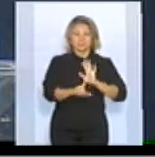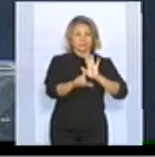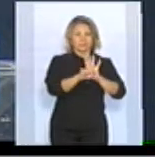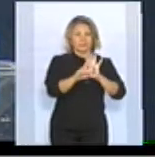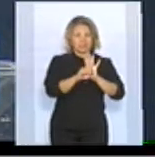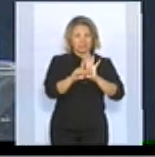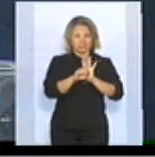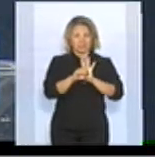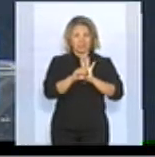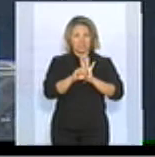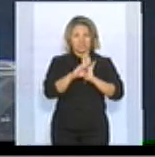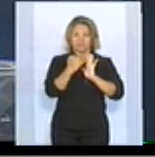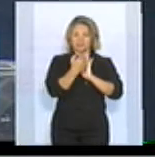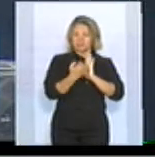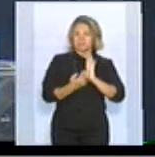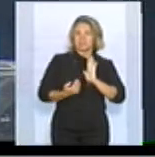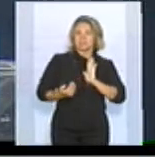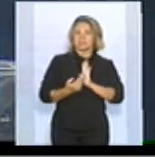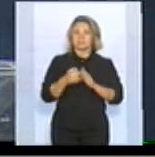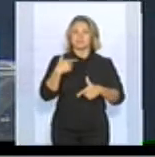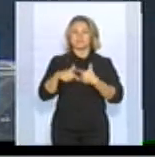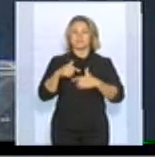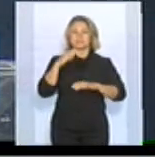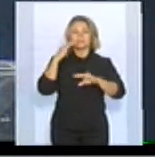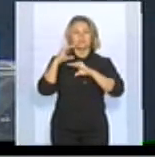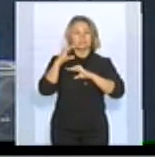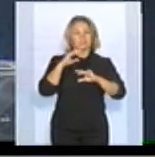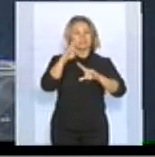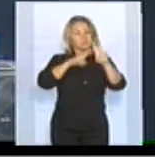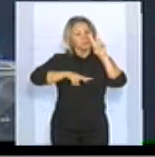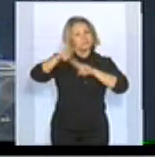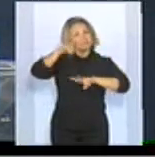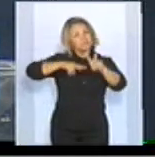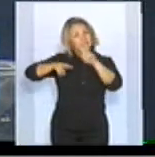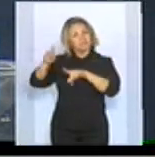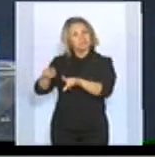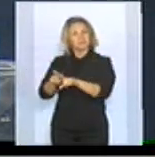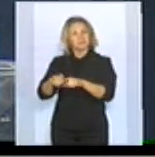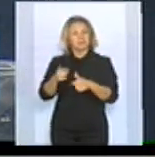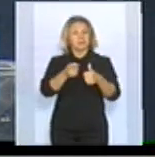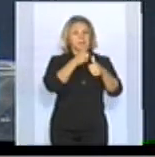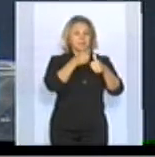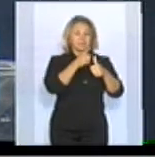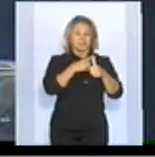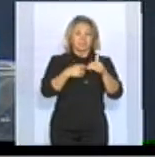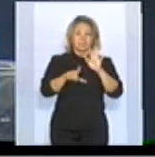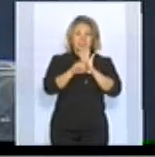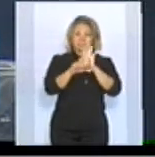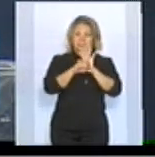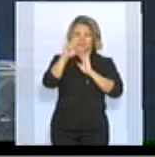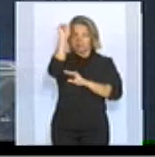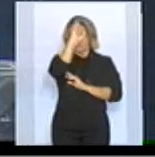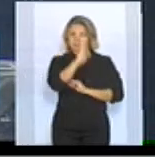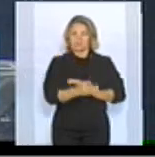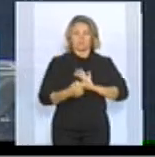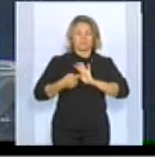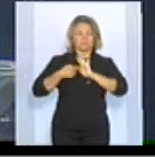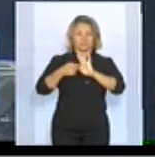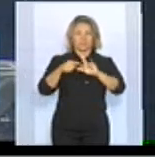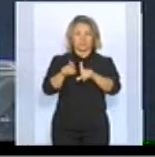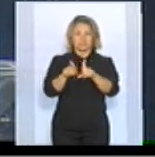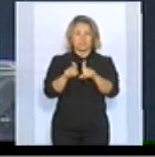regulamentação convergente para o serviço de comunicação audiovisual. É a primeira legislação brasileira que aborda a questão da